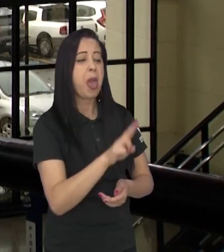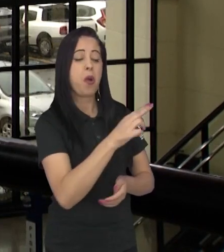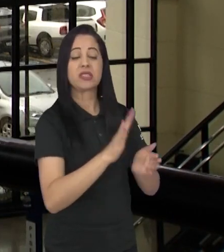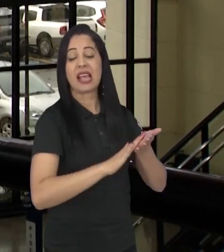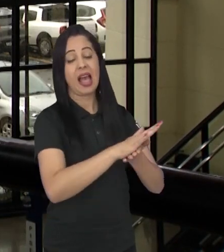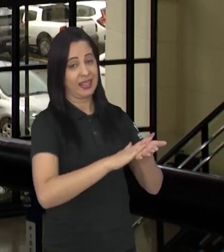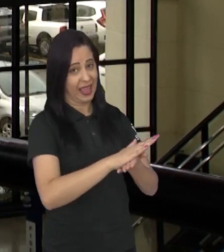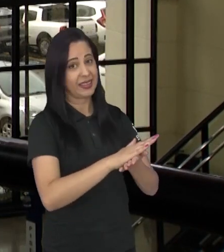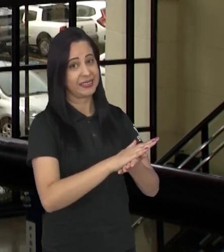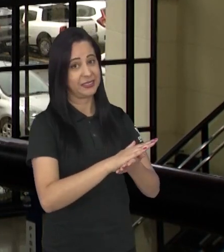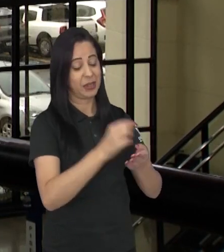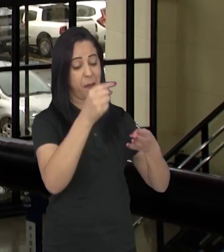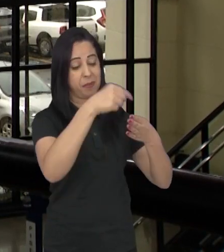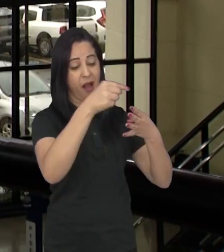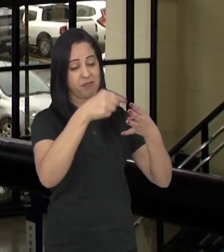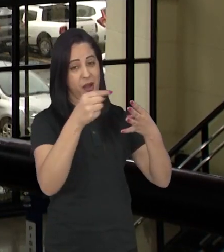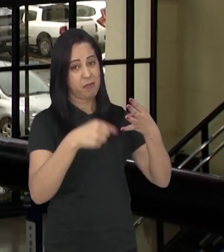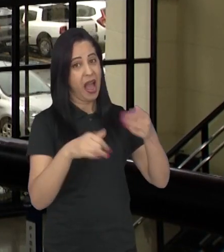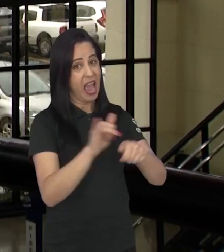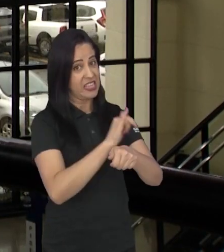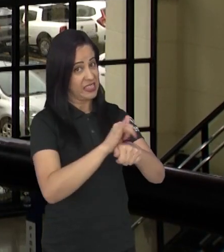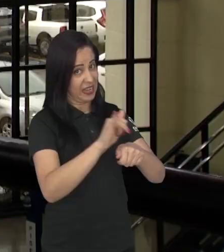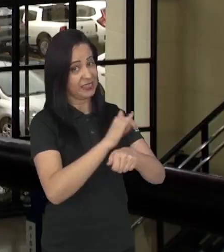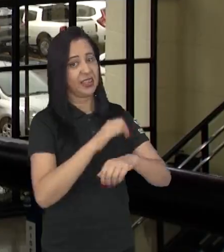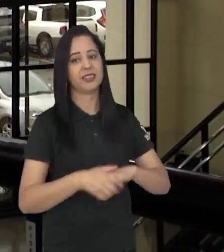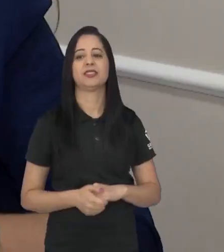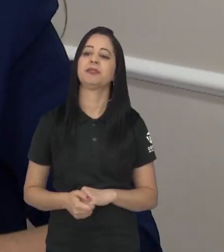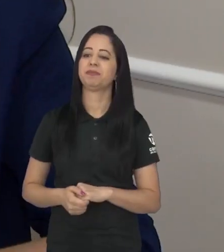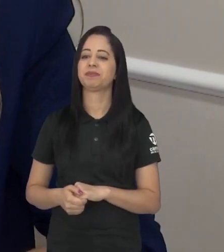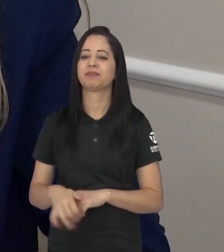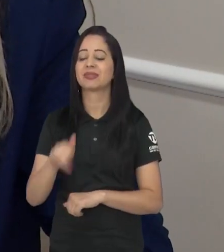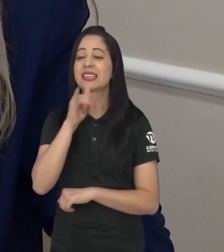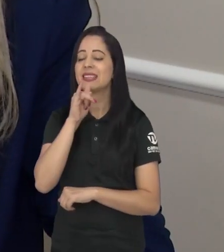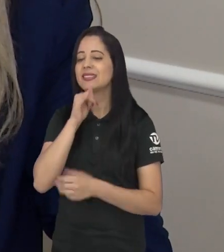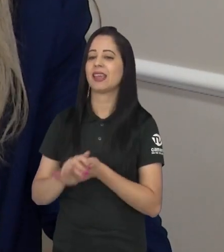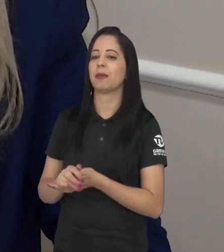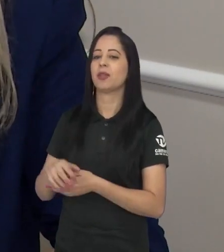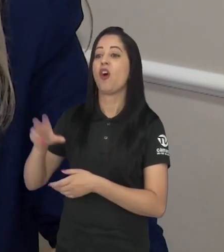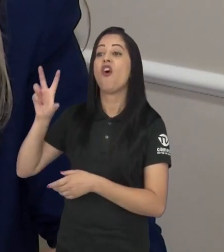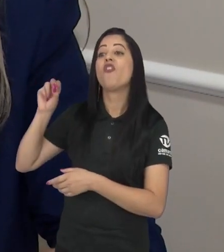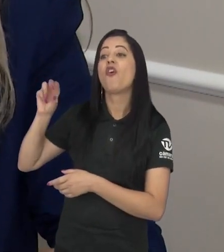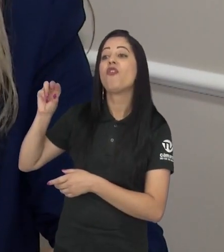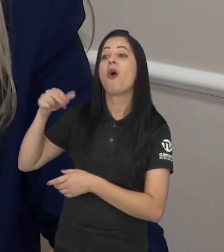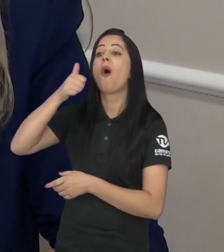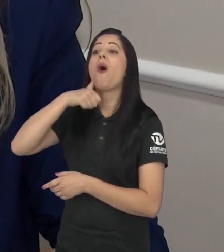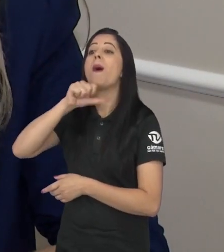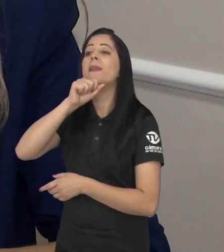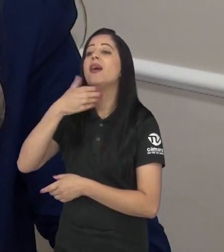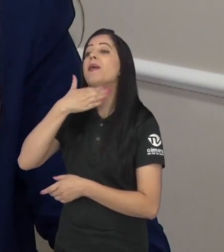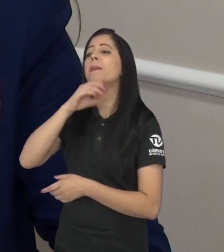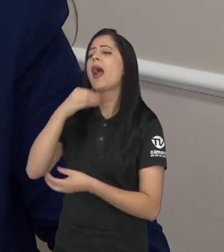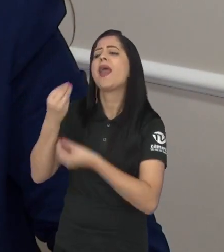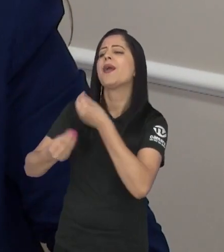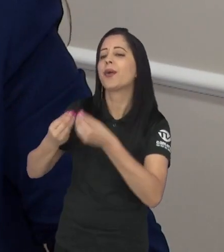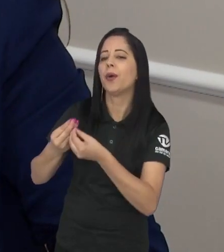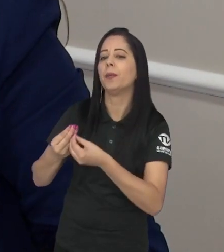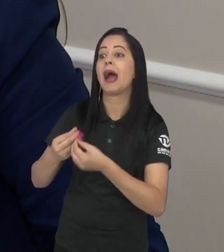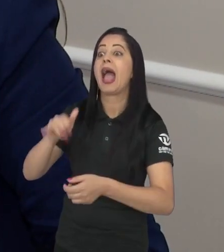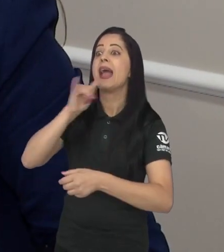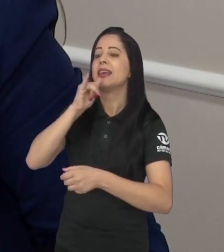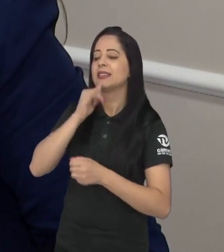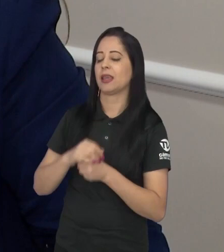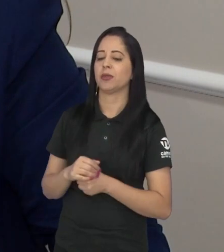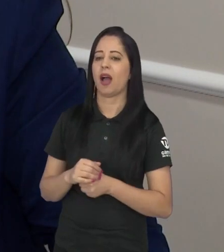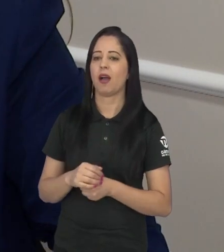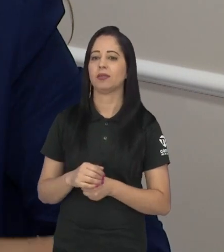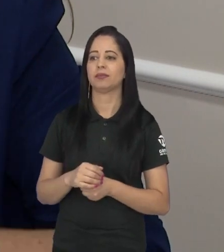armário. Essas são boas táticas de argumentação. Como é que os nossos pais, os nossos avós faziam? Vamos lembrar de uma tática: na